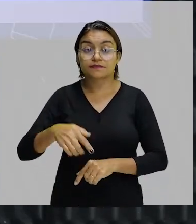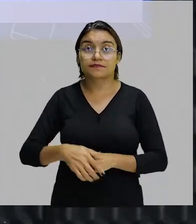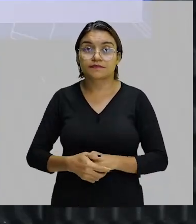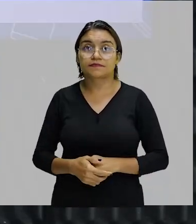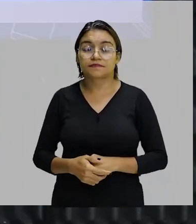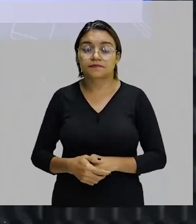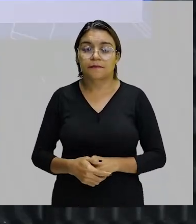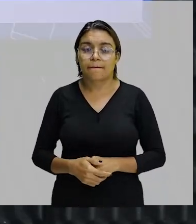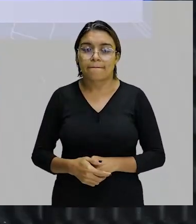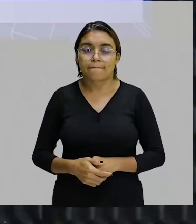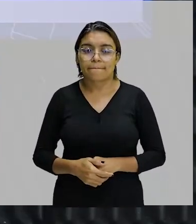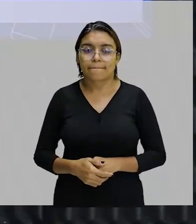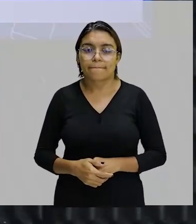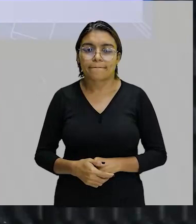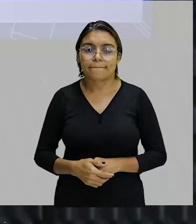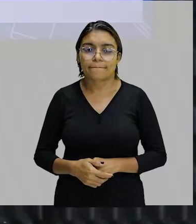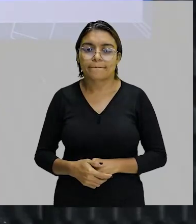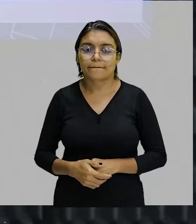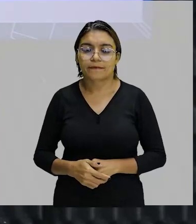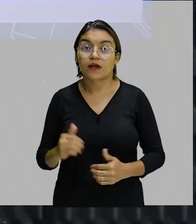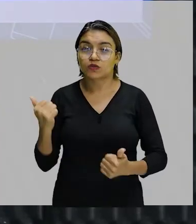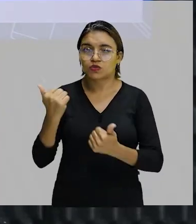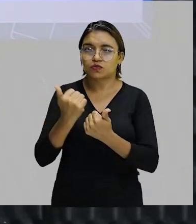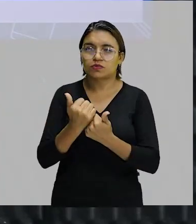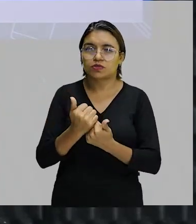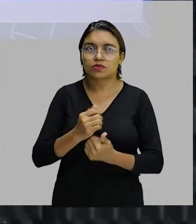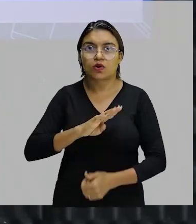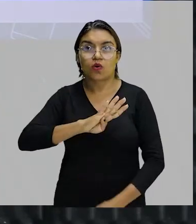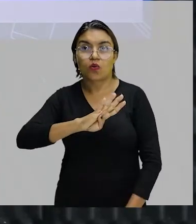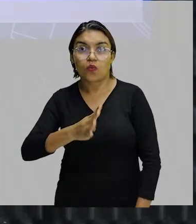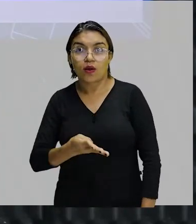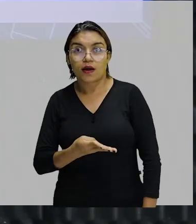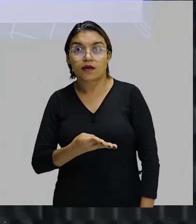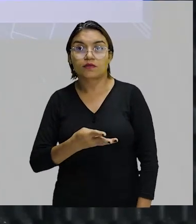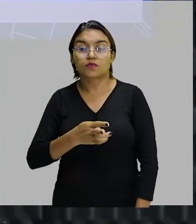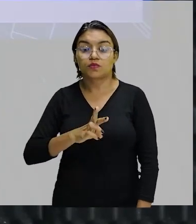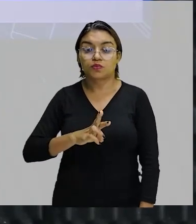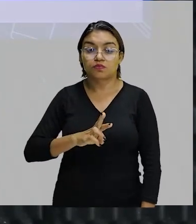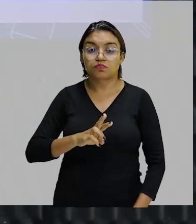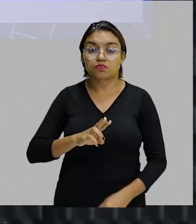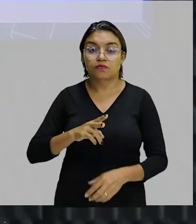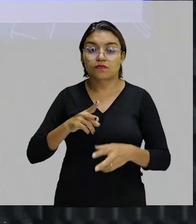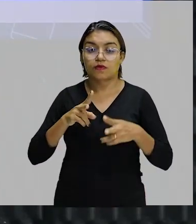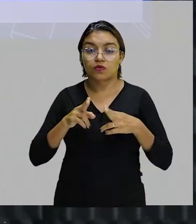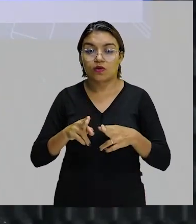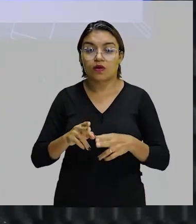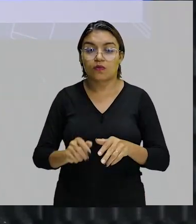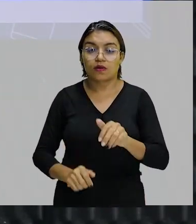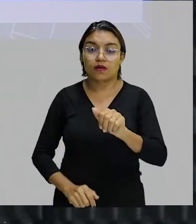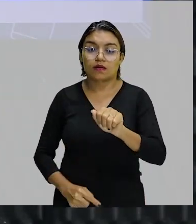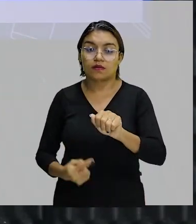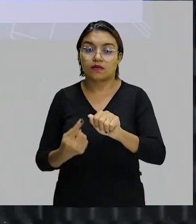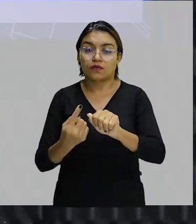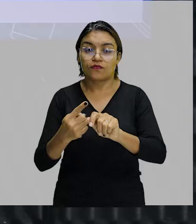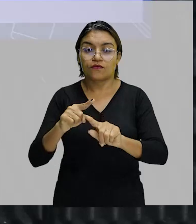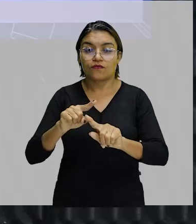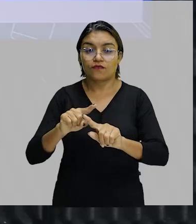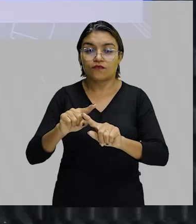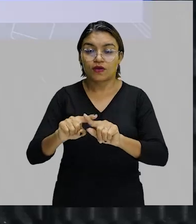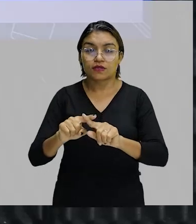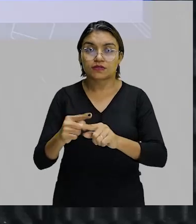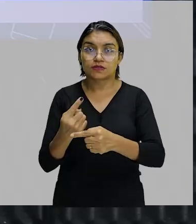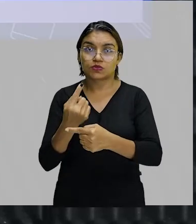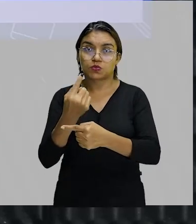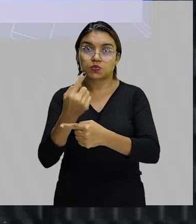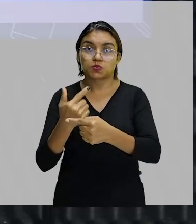estou em busca do A1. Fazendo a substituição, eu tenho 4.000 igual a 1 vezes meio. Perceba que aqui eu já posso, né,